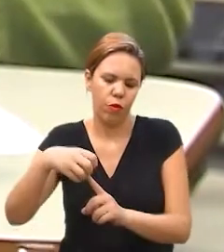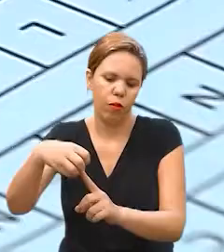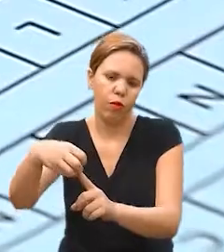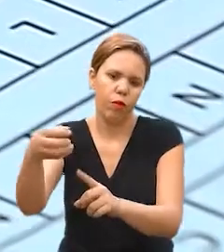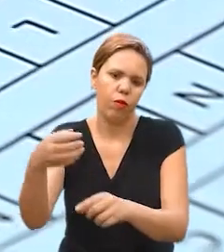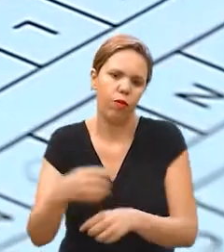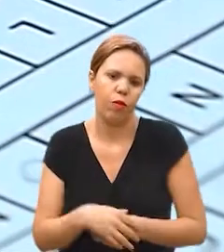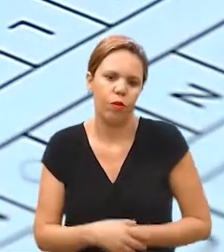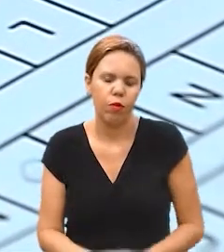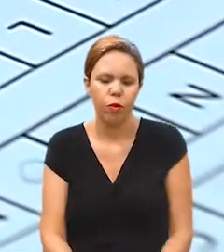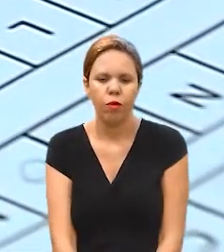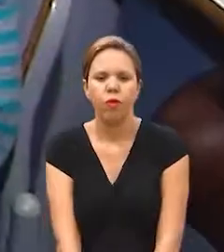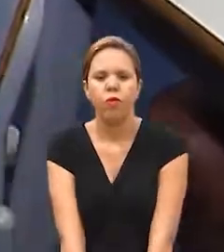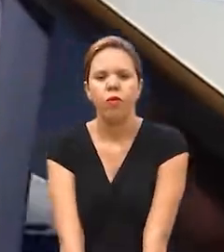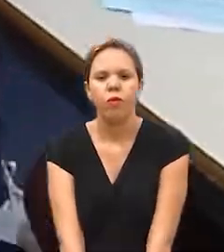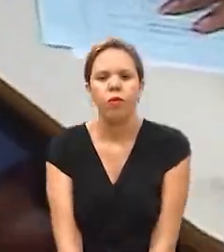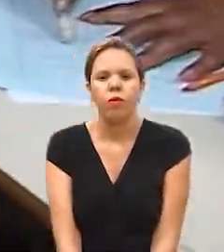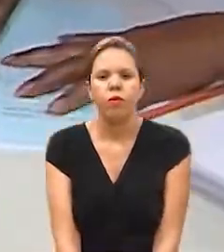ônibus, né?